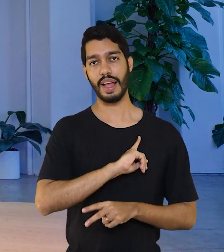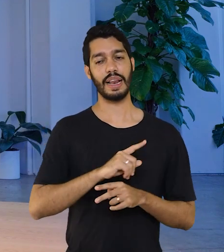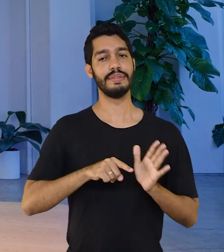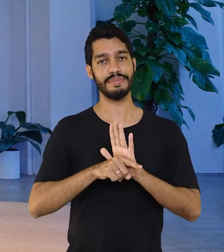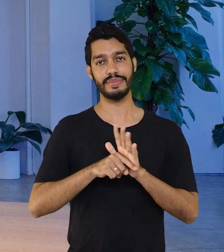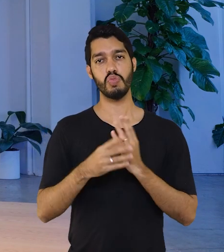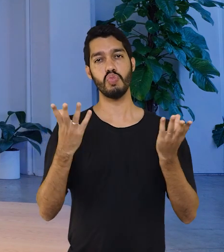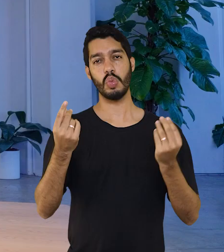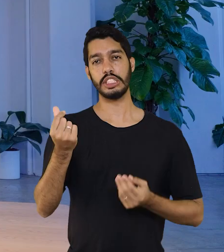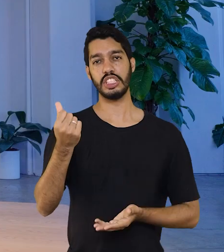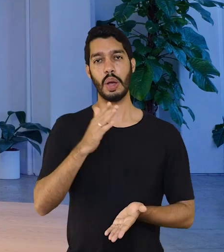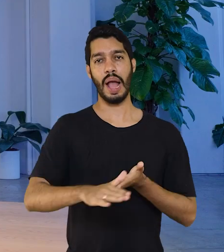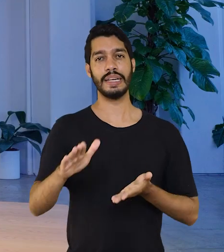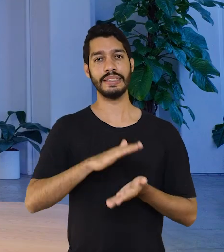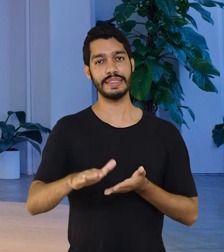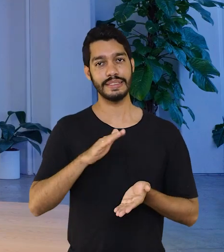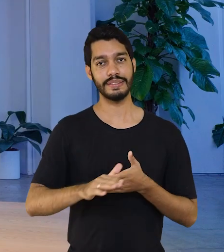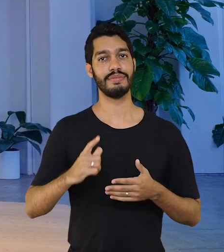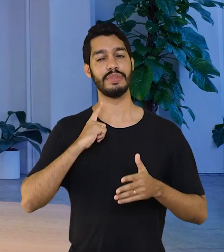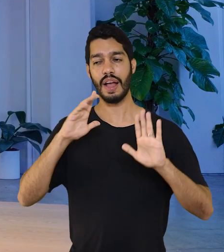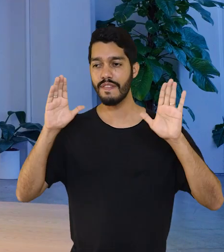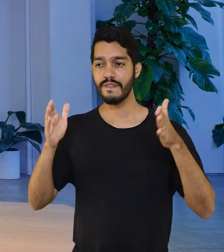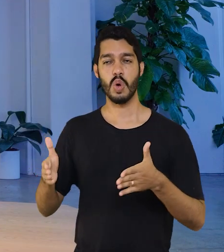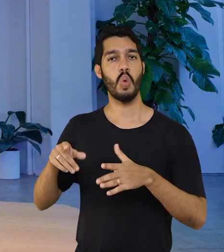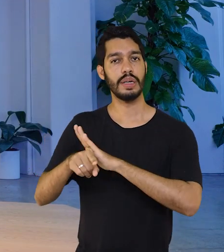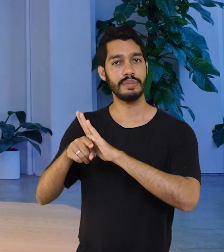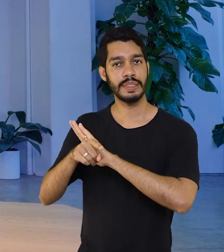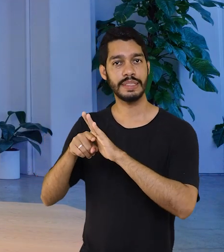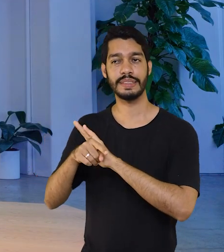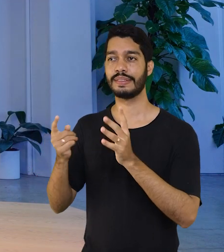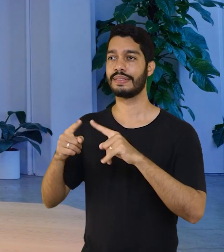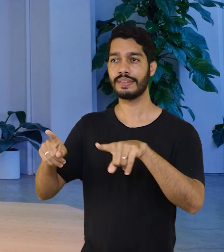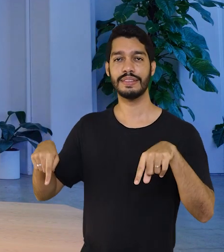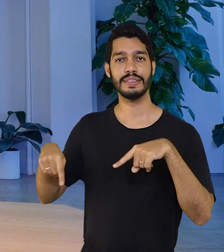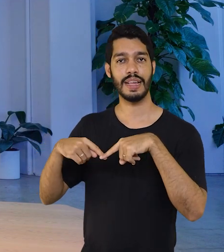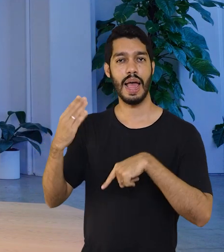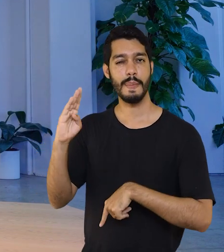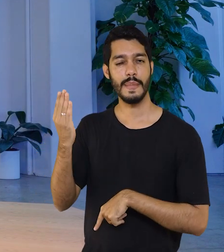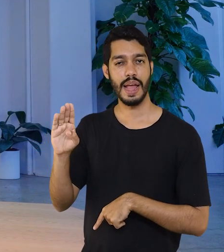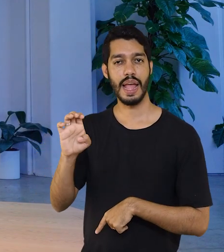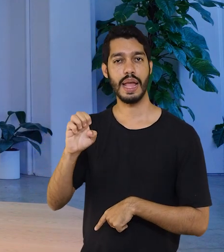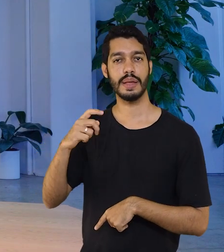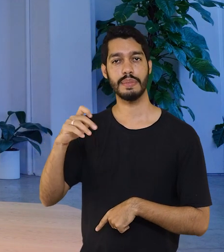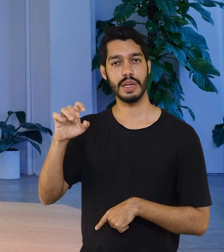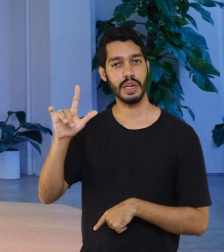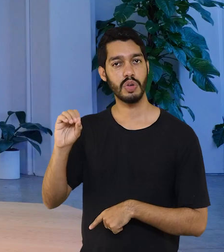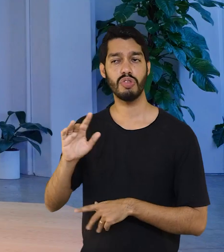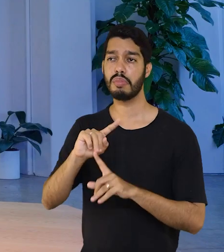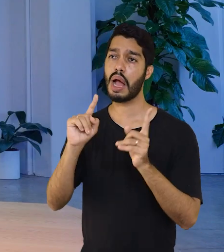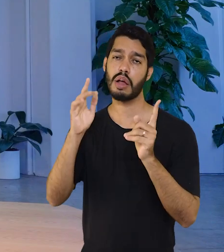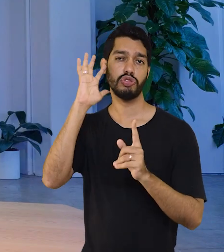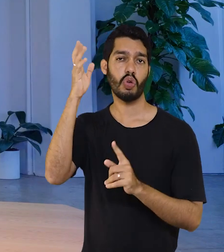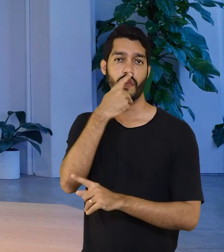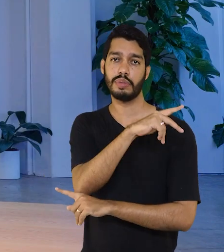E gastam muito dinheiro fazendo focus group, pesquisa de sala de espelho, usam social listening e tal,